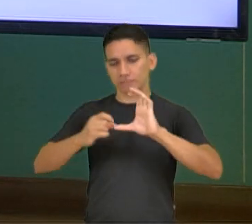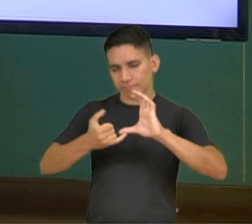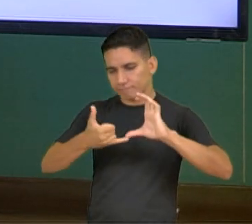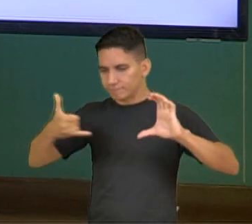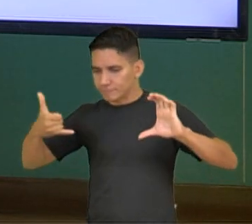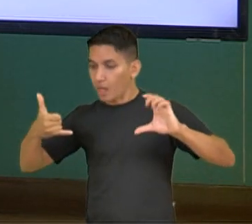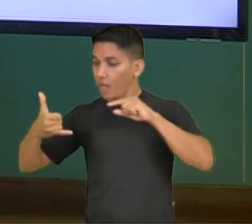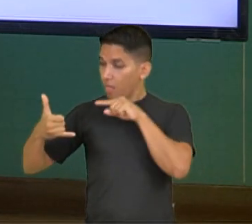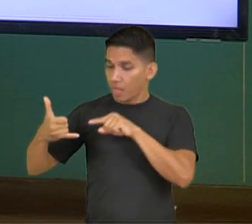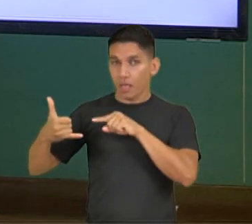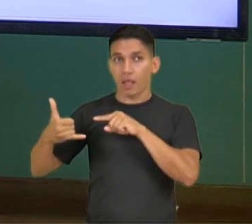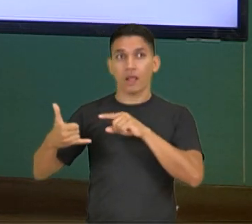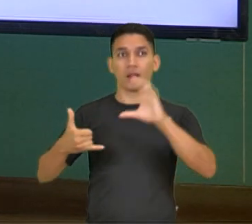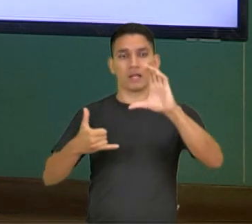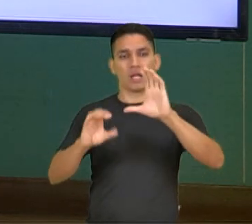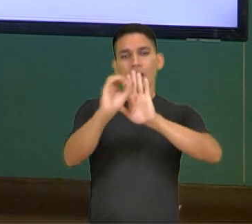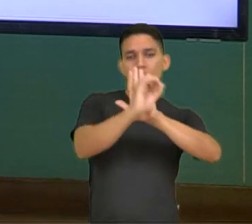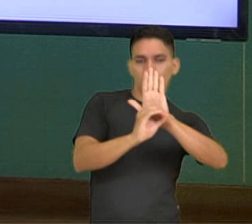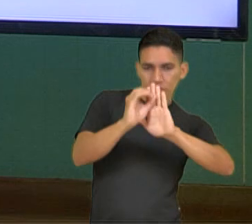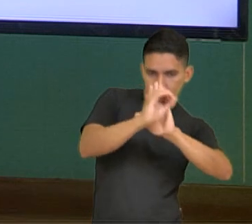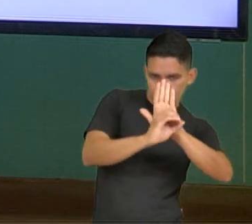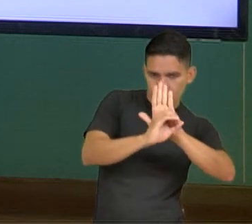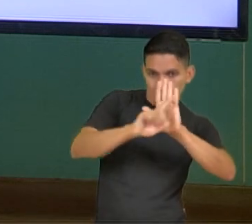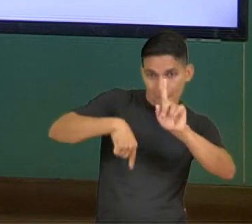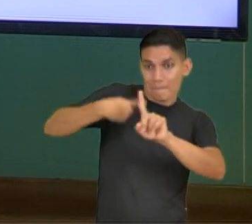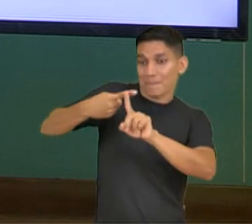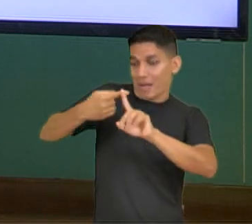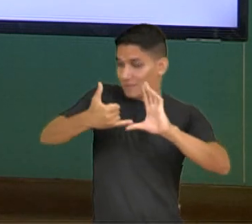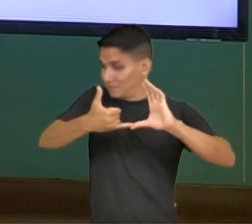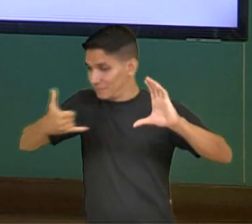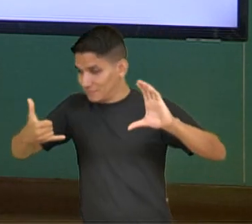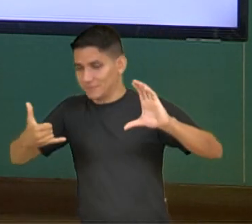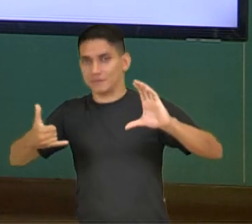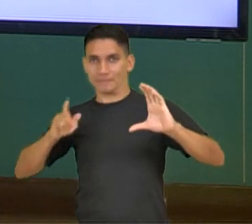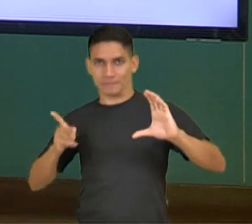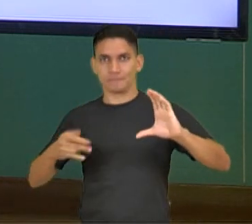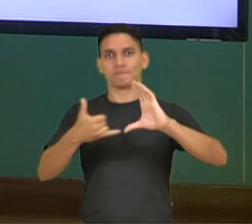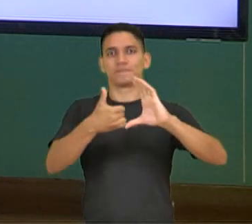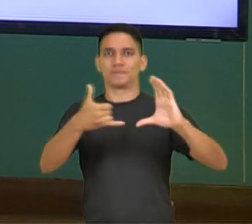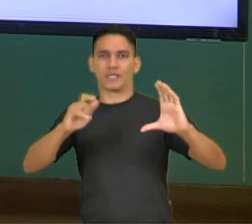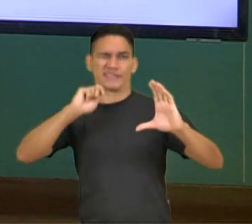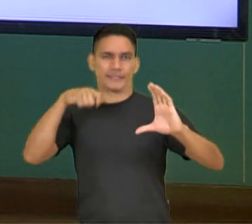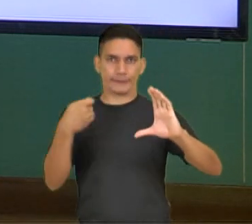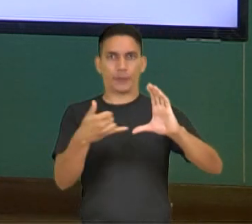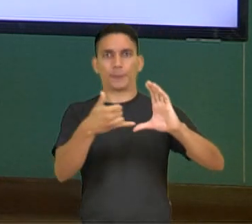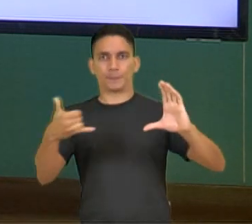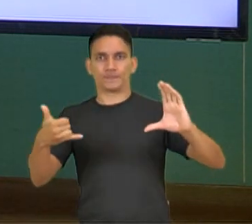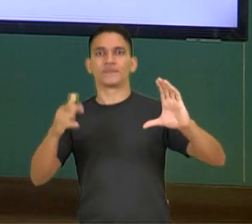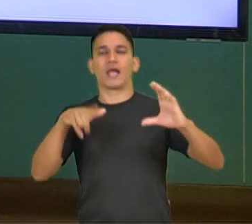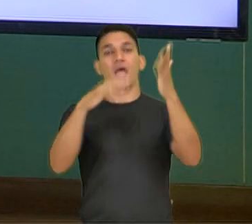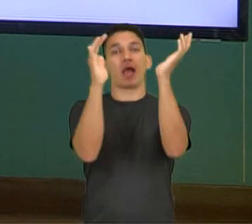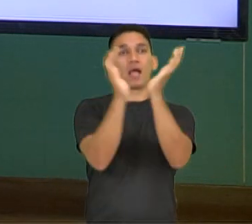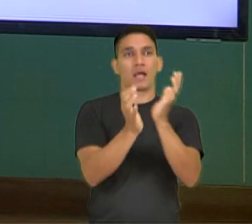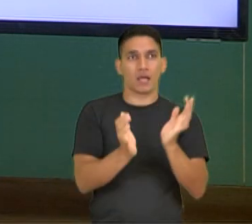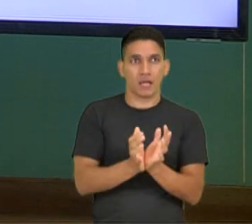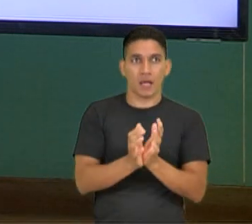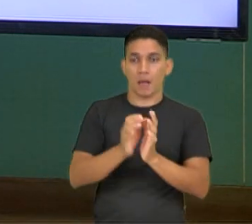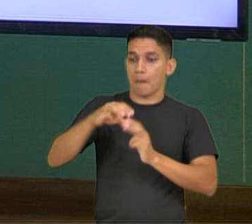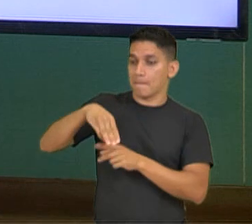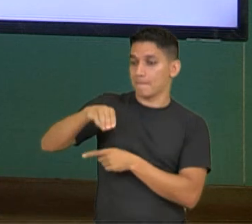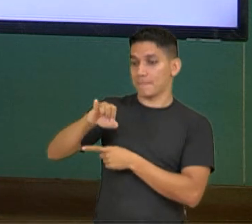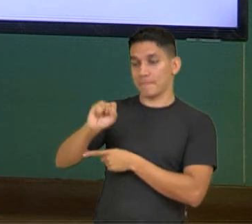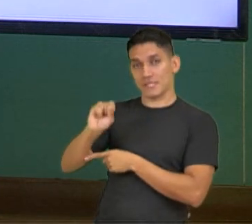essa cadeia carbônica ela é simultaneamente fechada e aberta. Então, nós a classificamos como